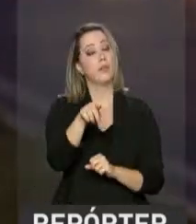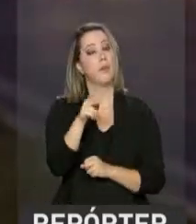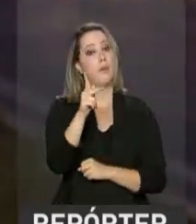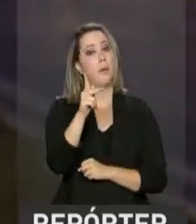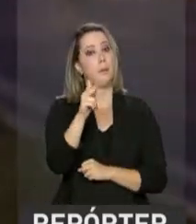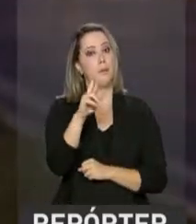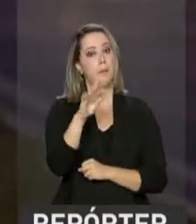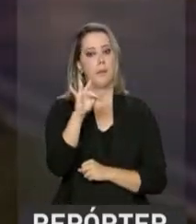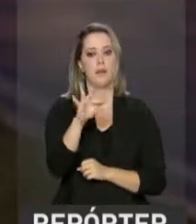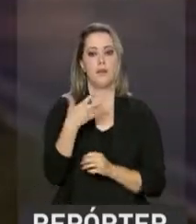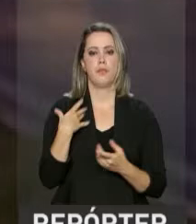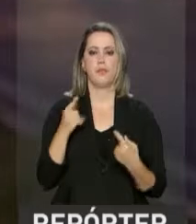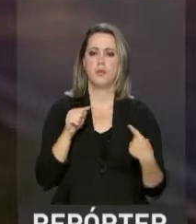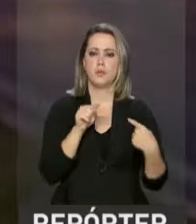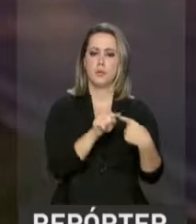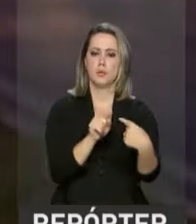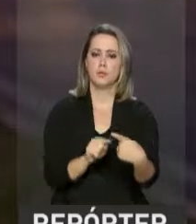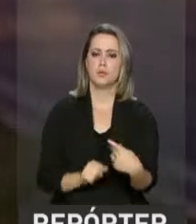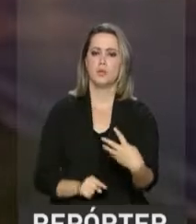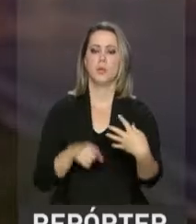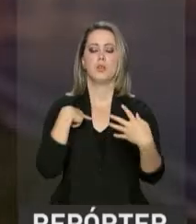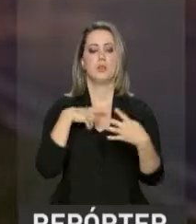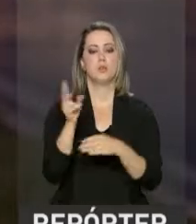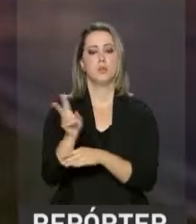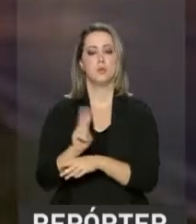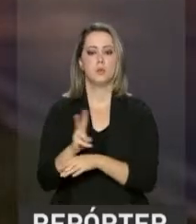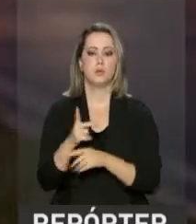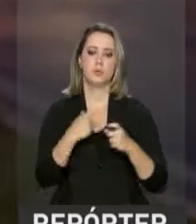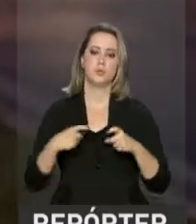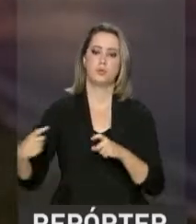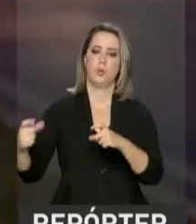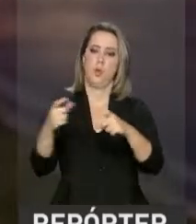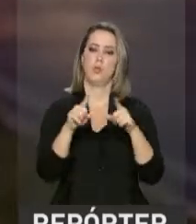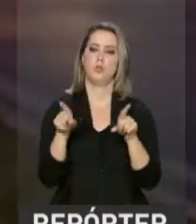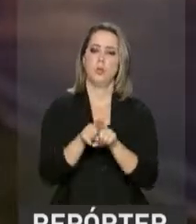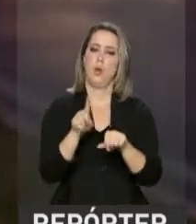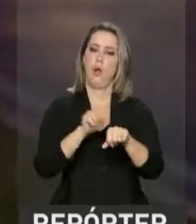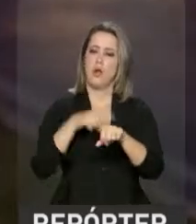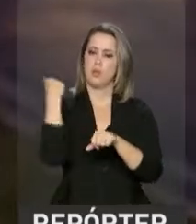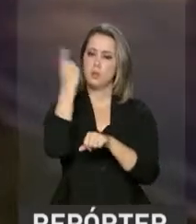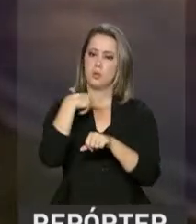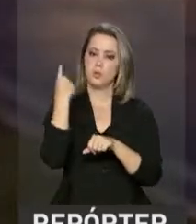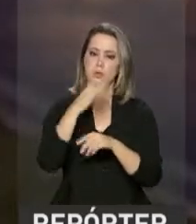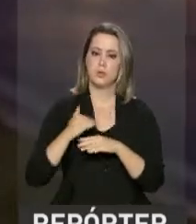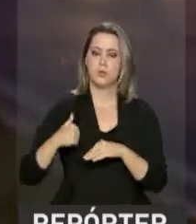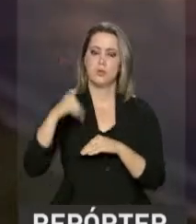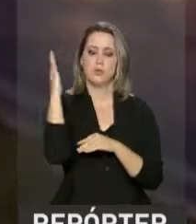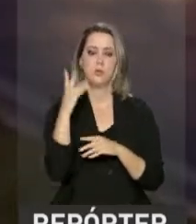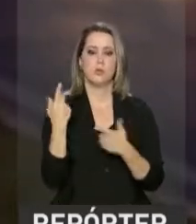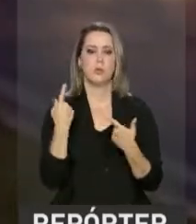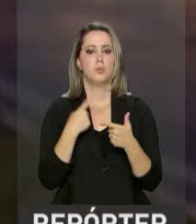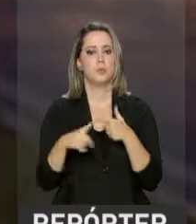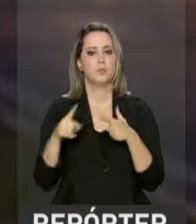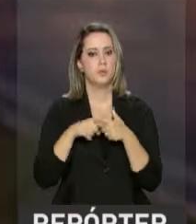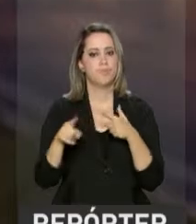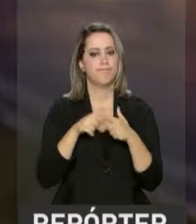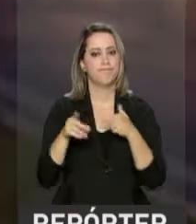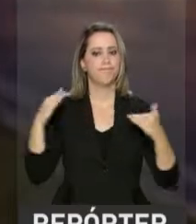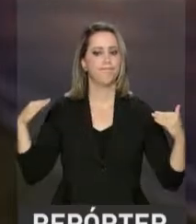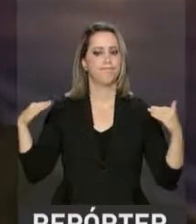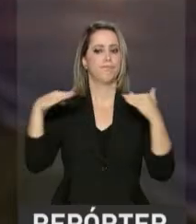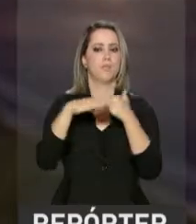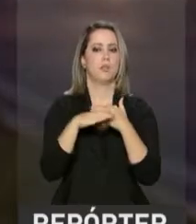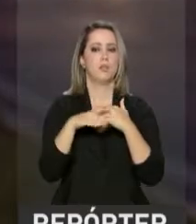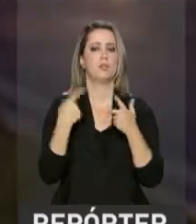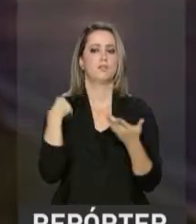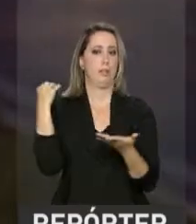vai concentrar as ações de fiscalização nos locais e horários com maior incidência de acidentes e